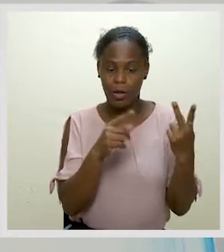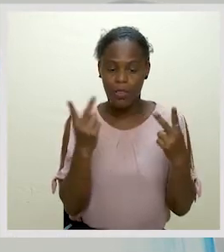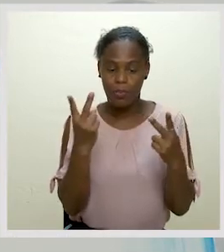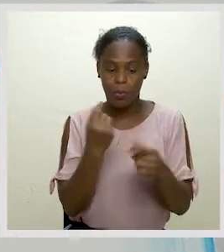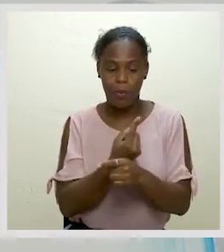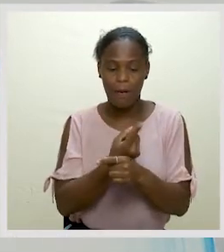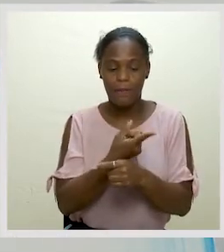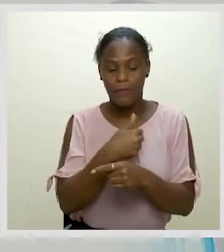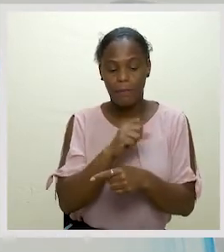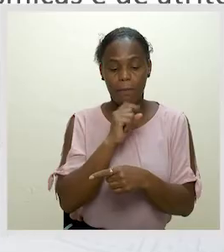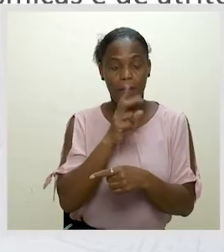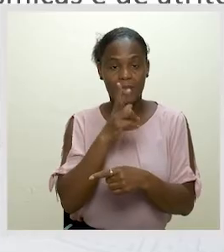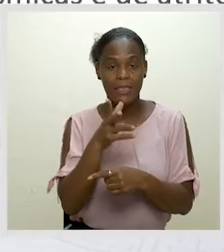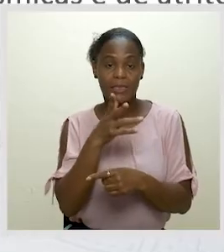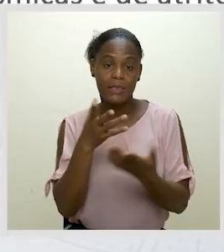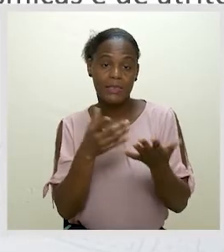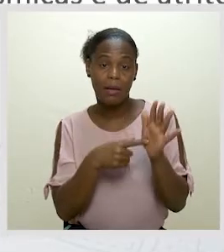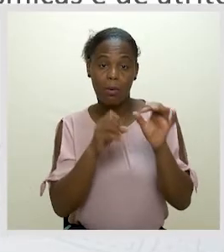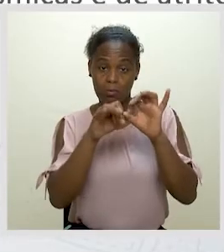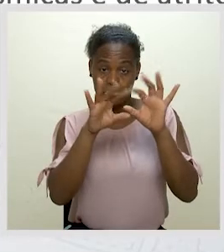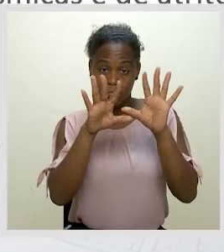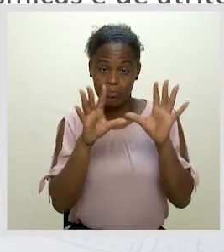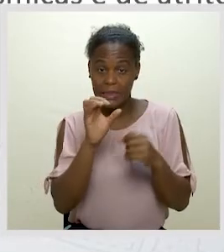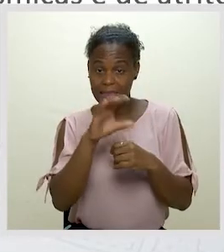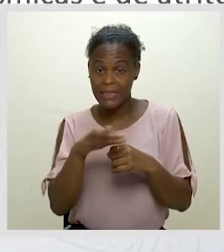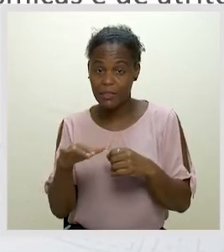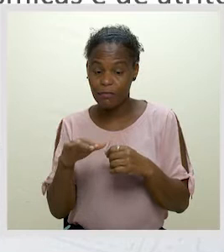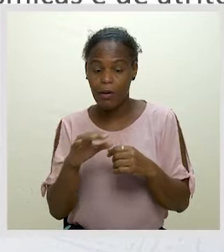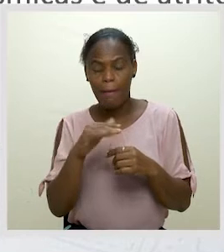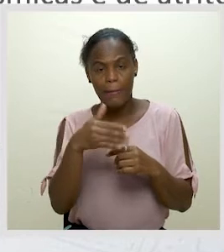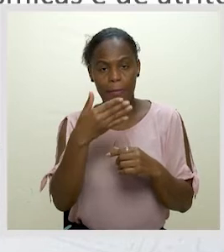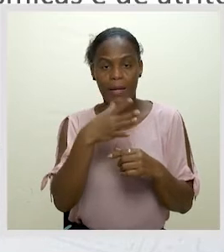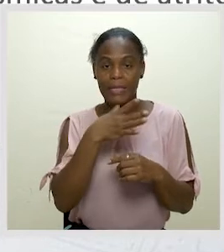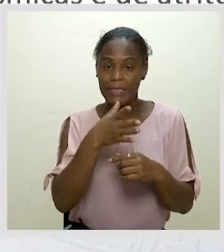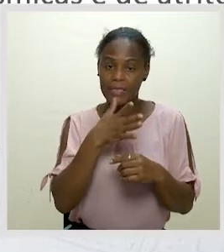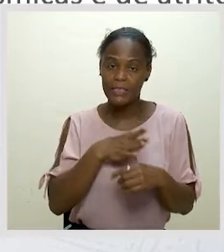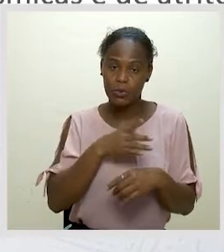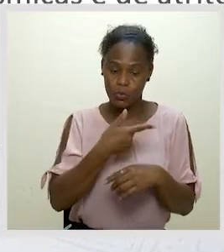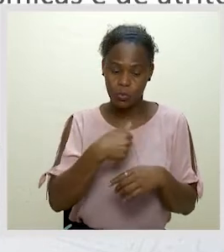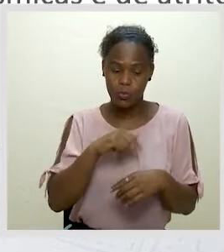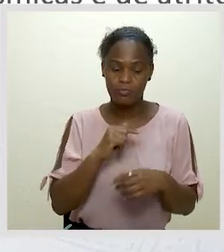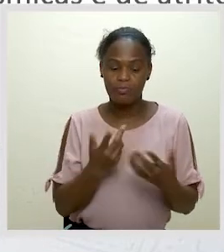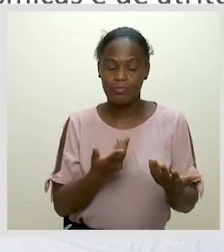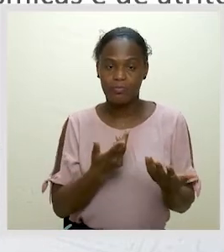que podemos constatar aqui. Evidências científicas. O primeiro nos diz: